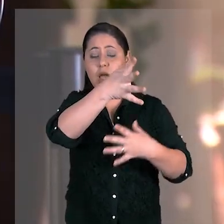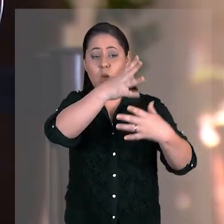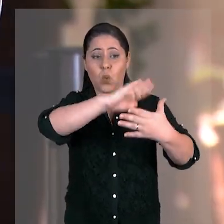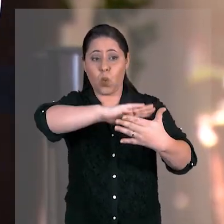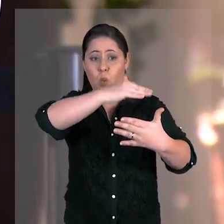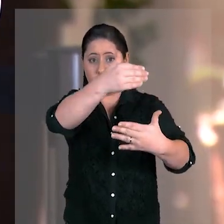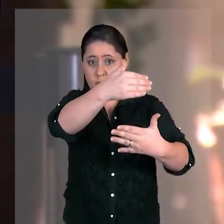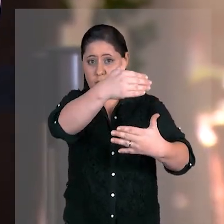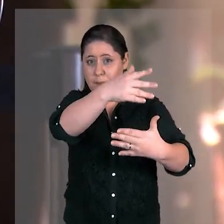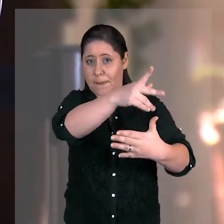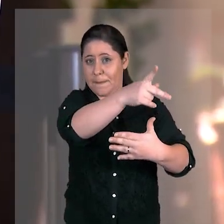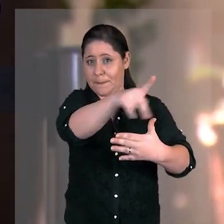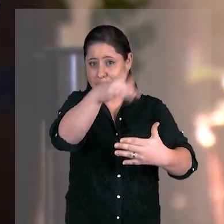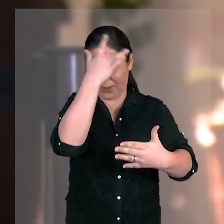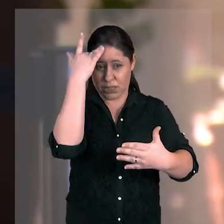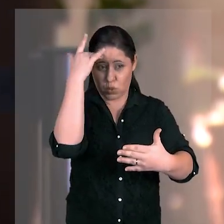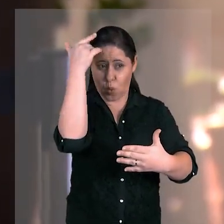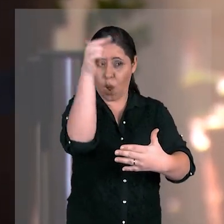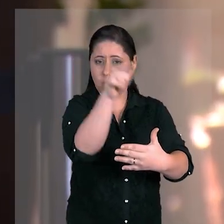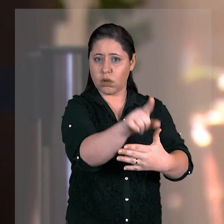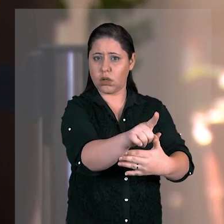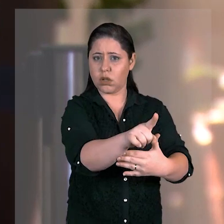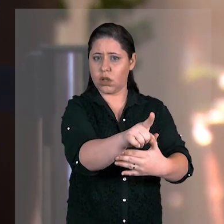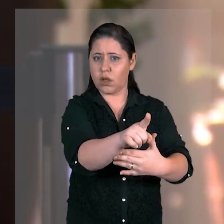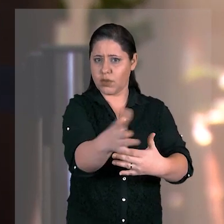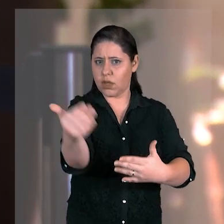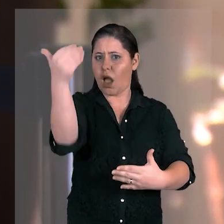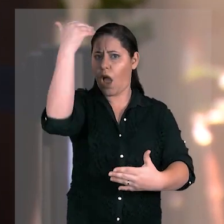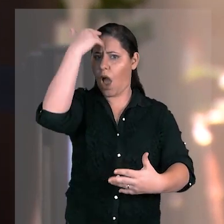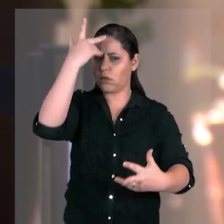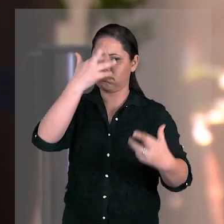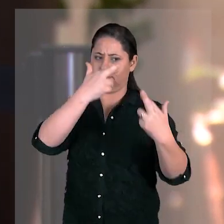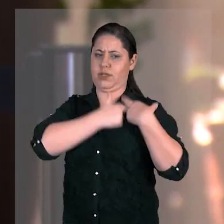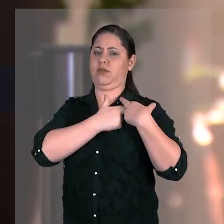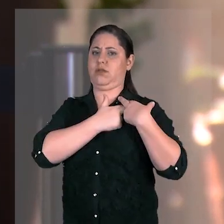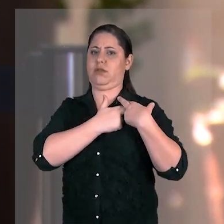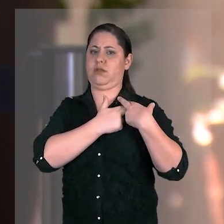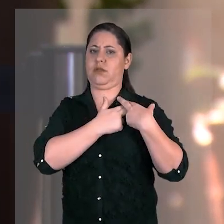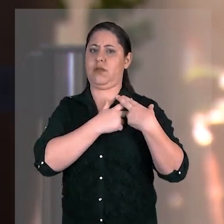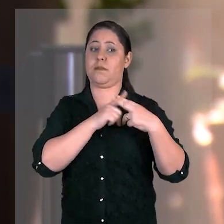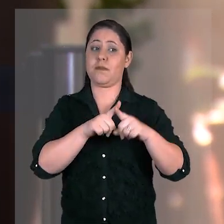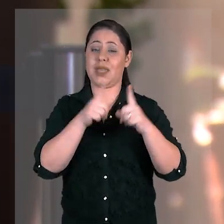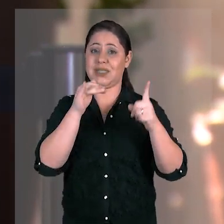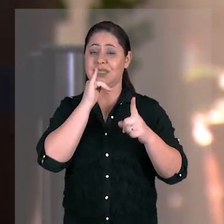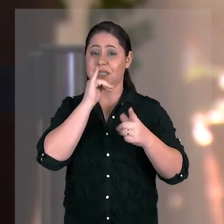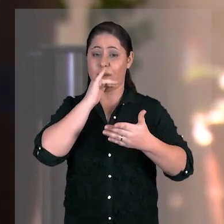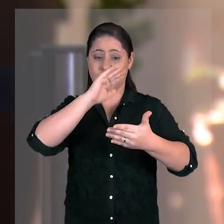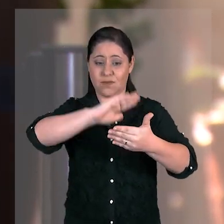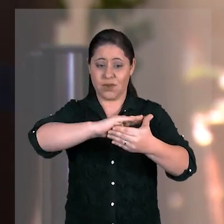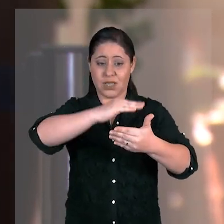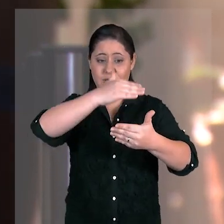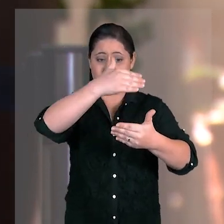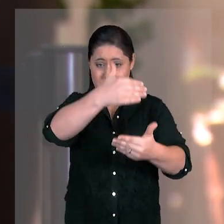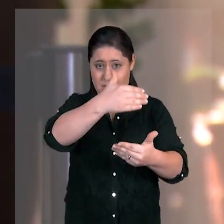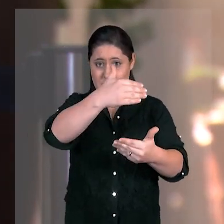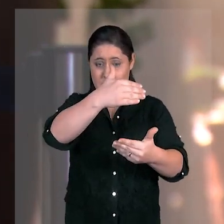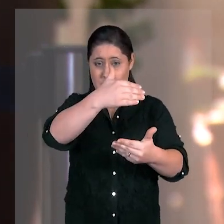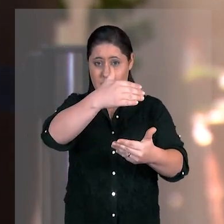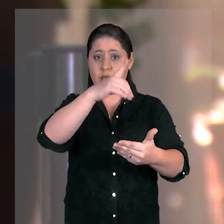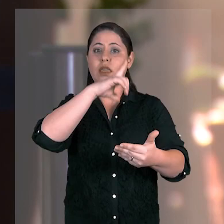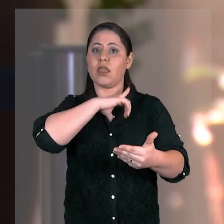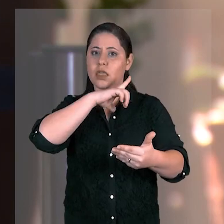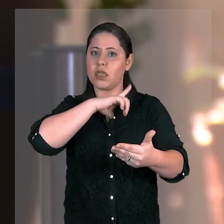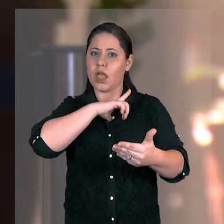ser responsabilizado. Mas a gente tem que tomar muito cuidado que a letra da lei diz o seguinte: se você invadir um